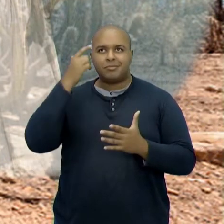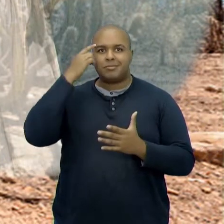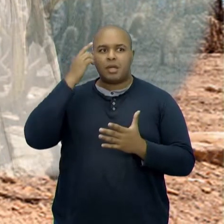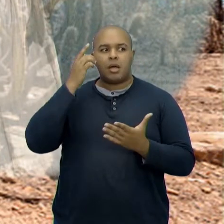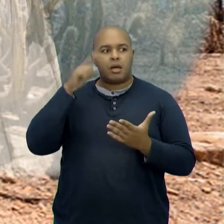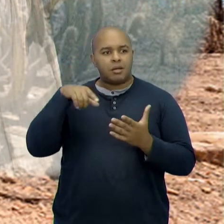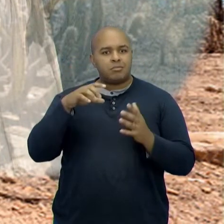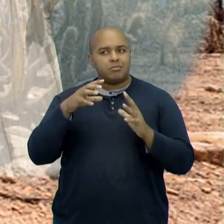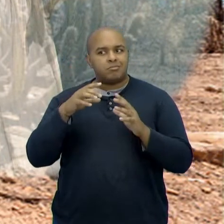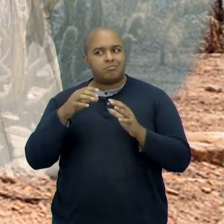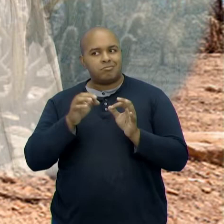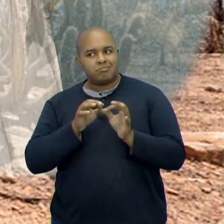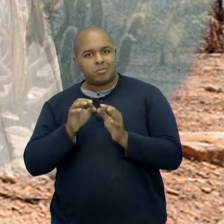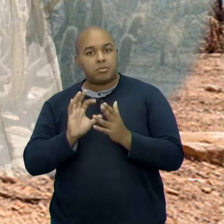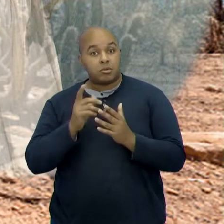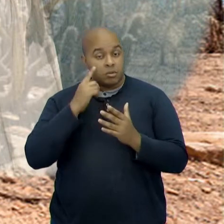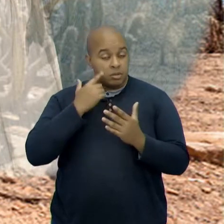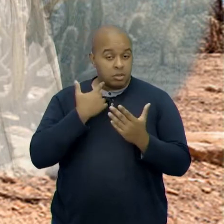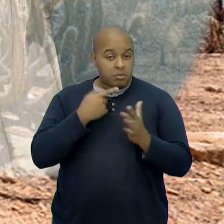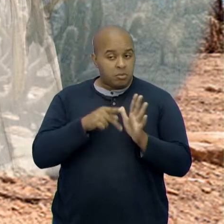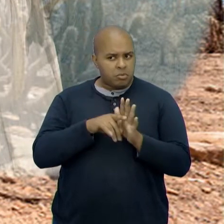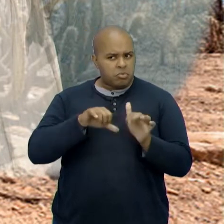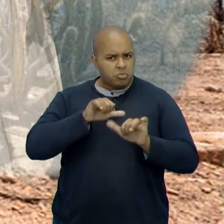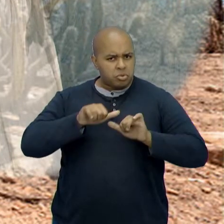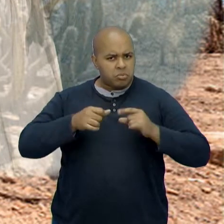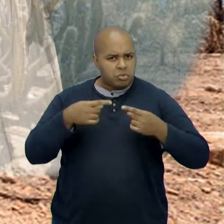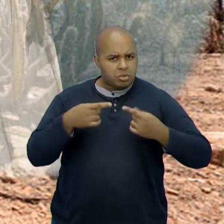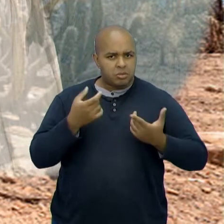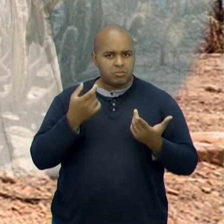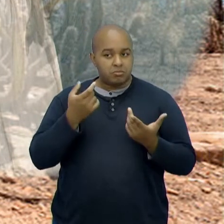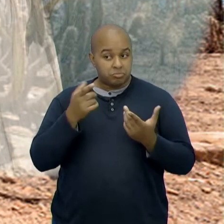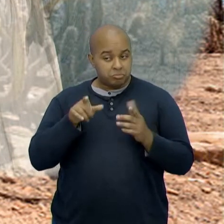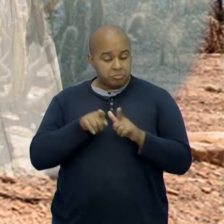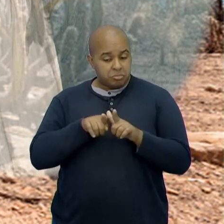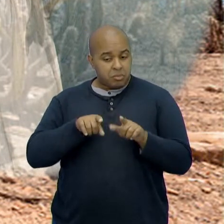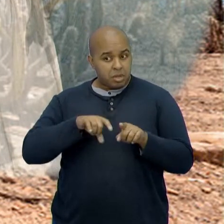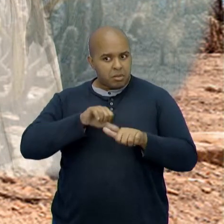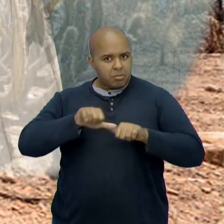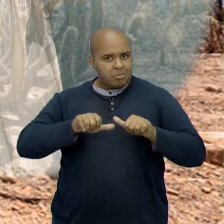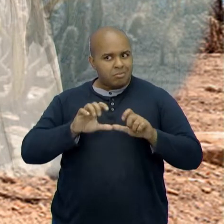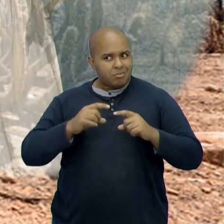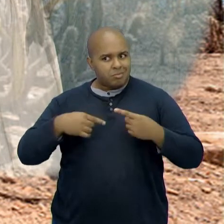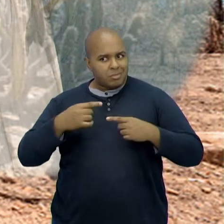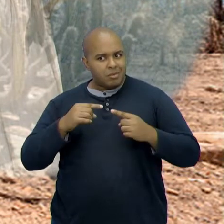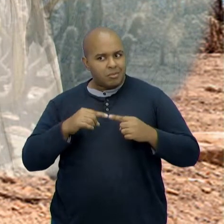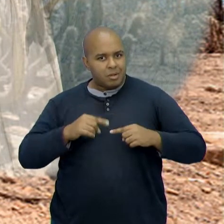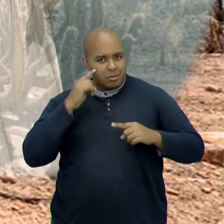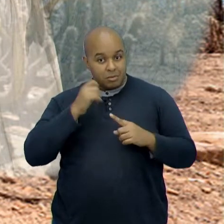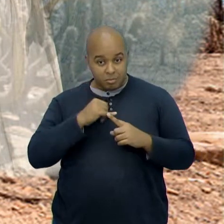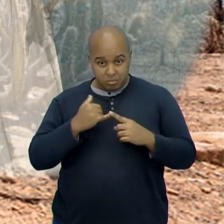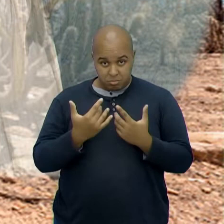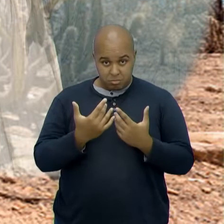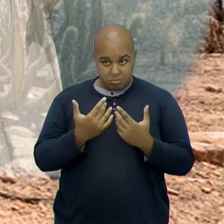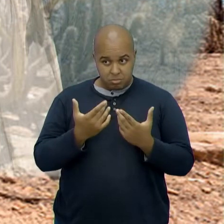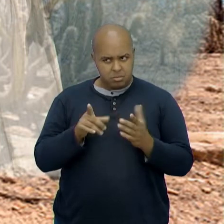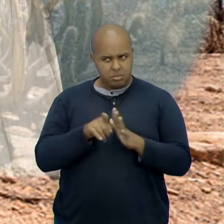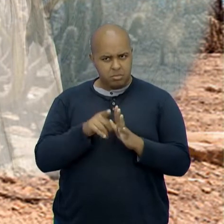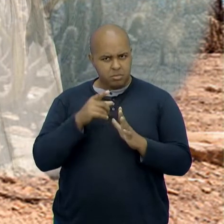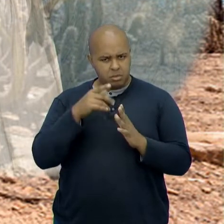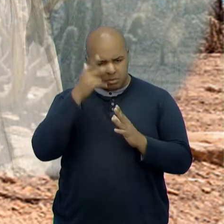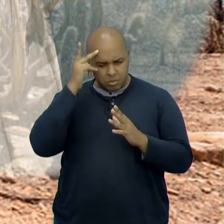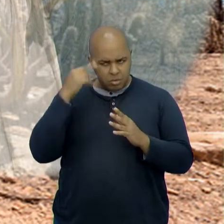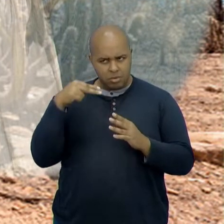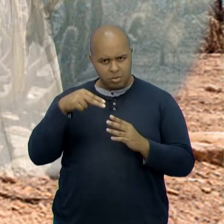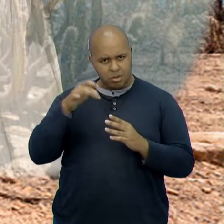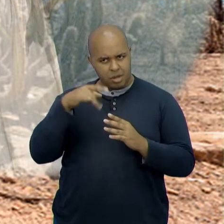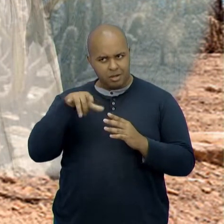era um conflito que já se vivia aí de mudança política. E essa mudança política mexia com a questão social. E os nordestinos que